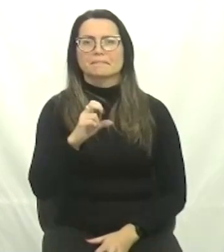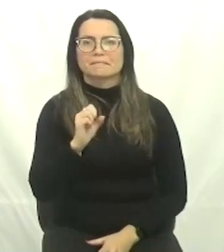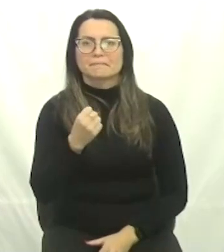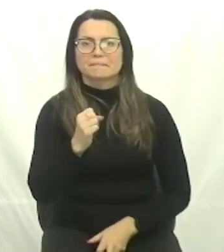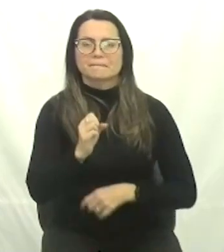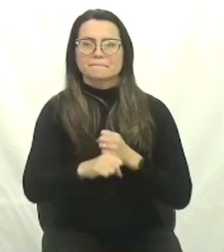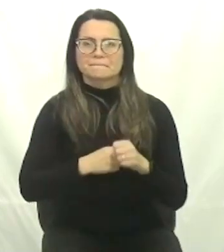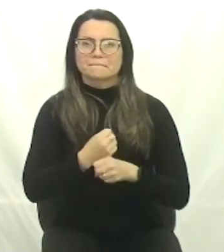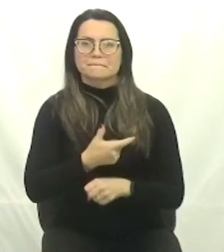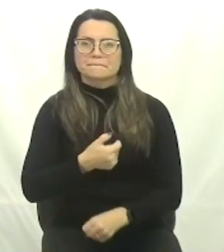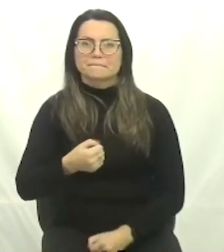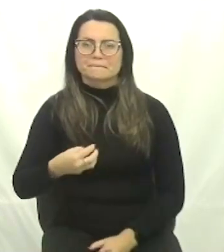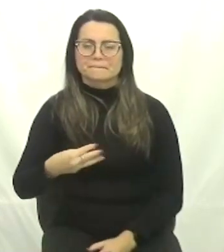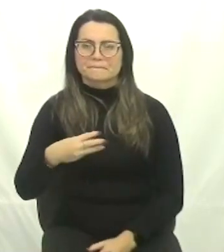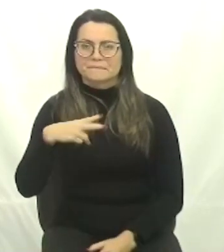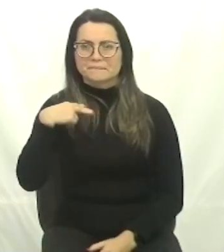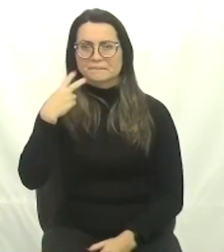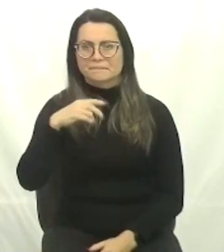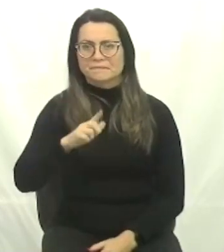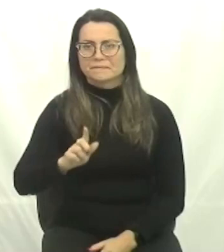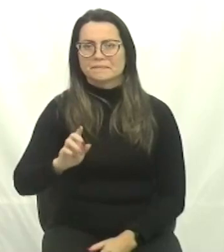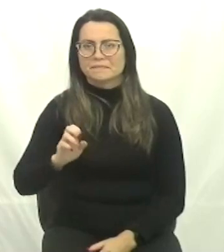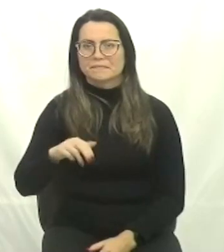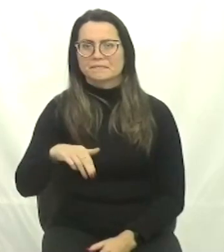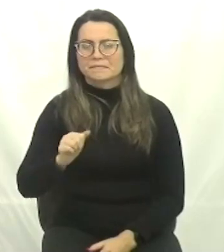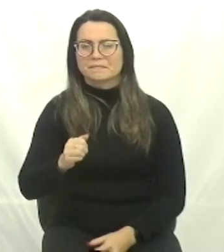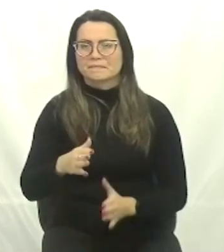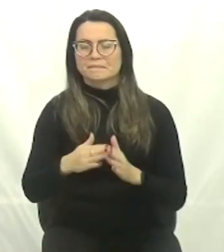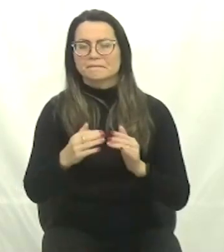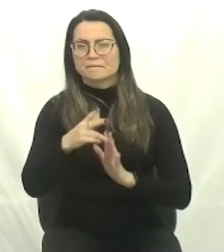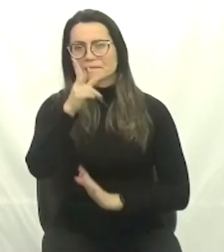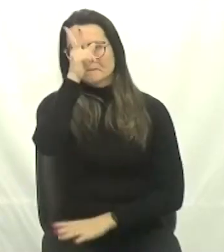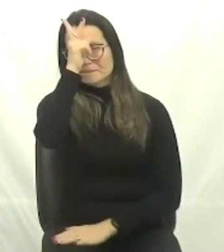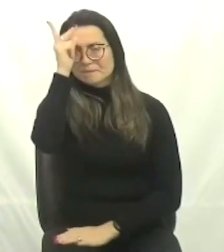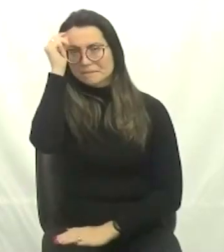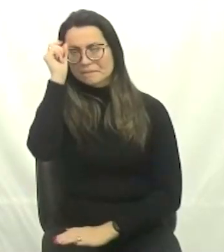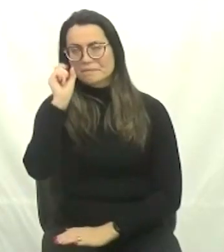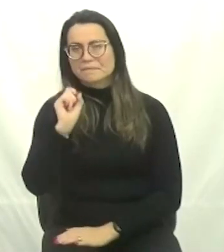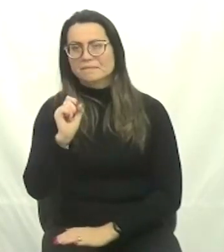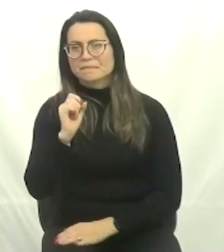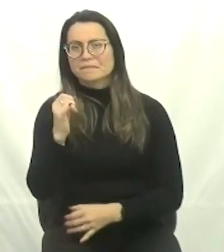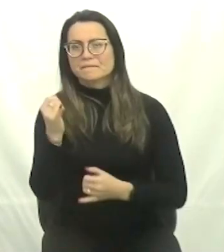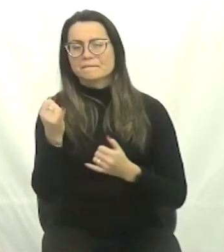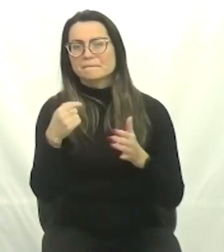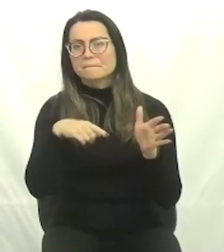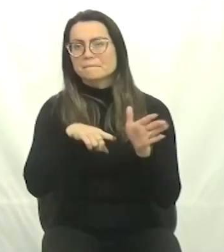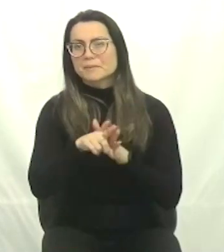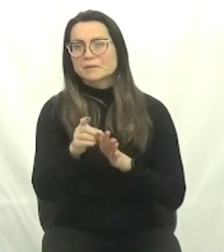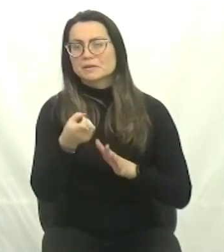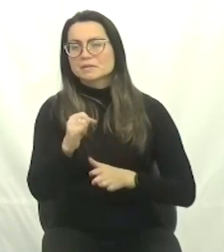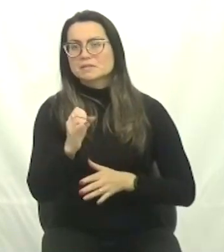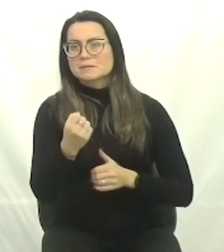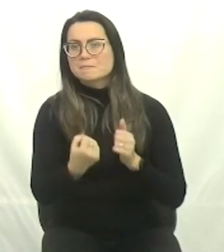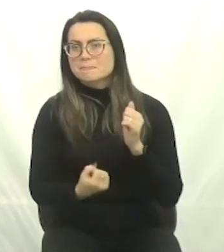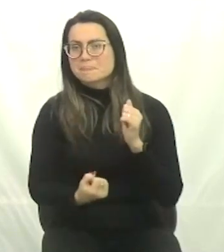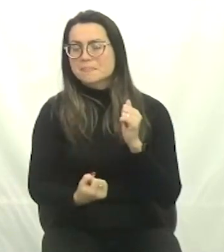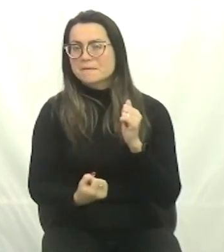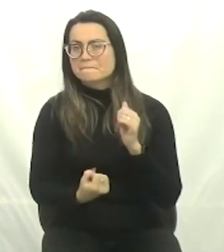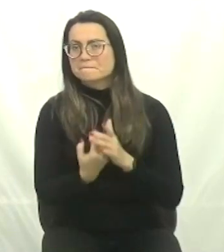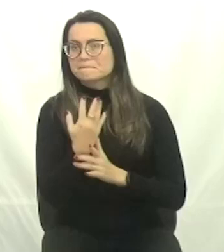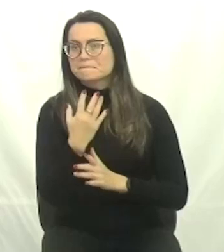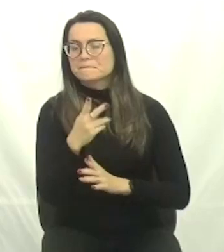358/2023, autora Giovana Vitor Mondardi. Envio de expediente ao chefe do Poder Executivo Municipal questionando a criação de uma